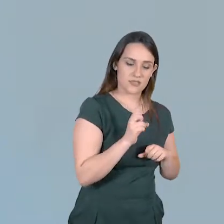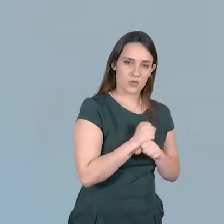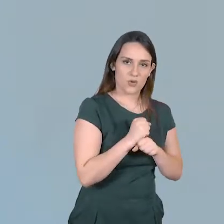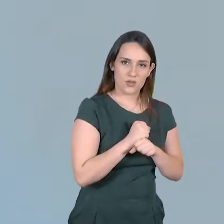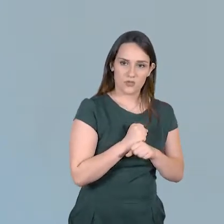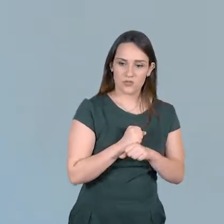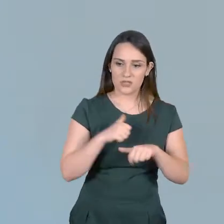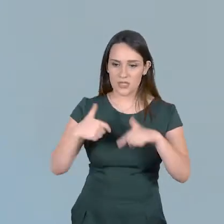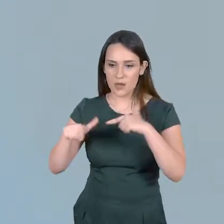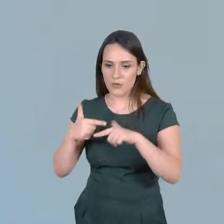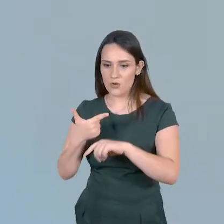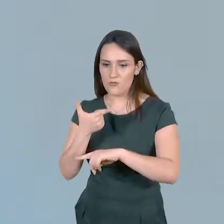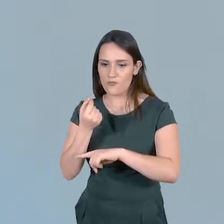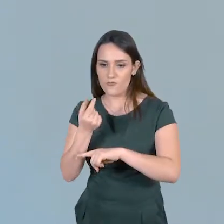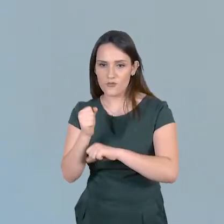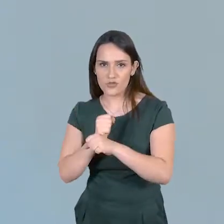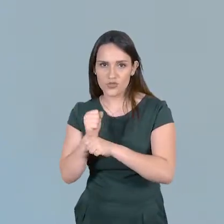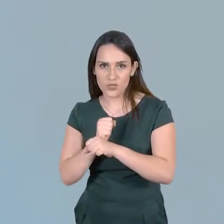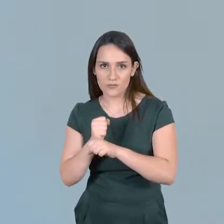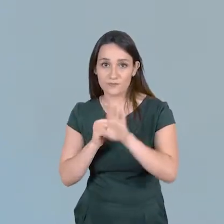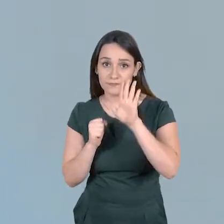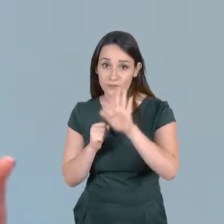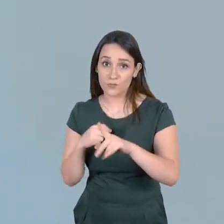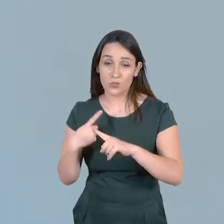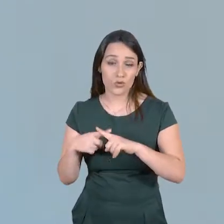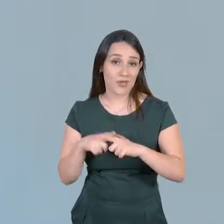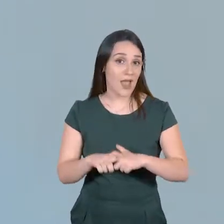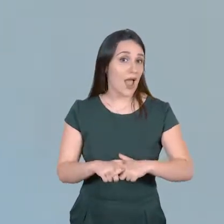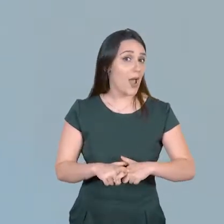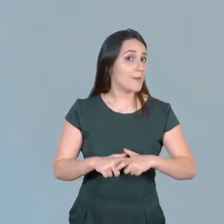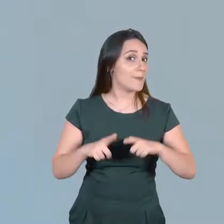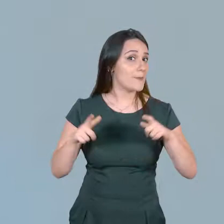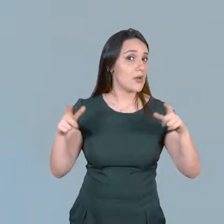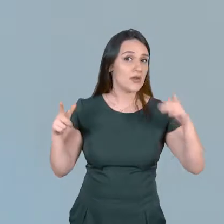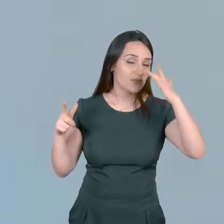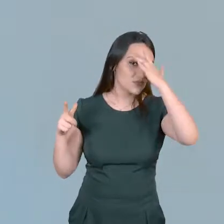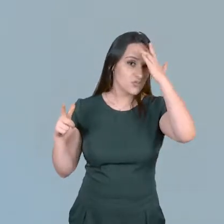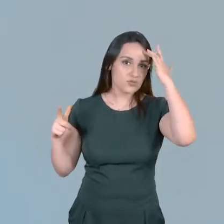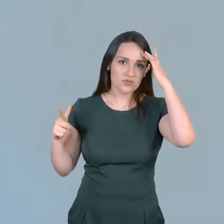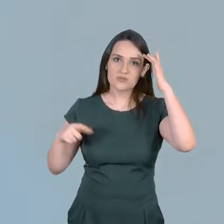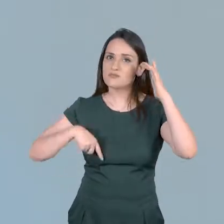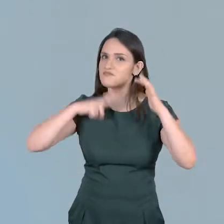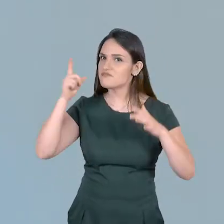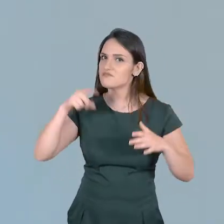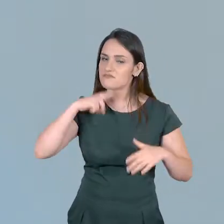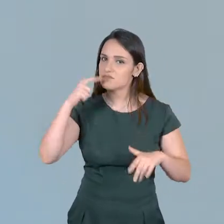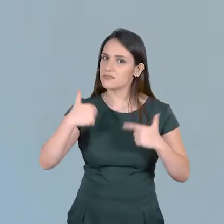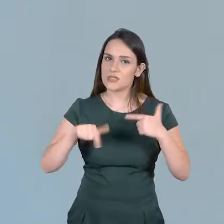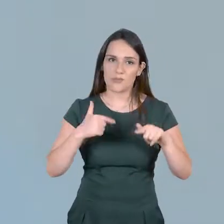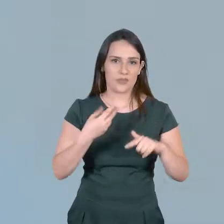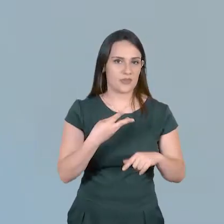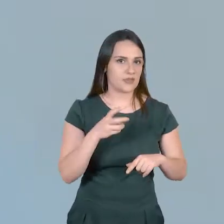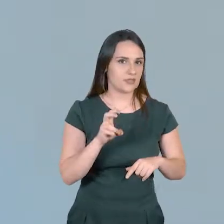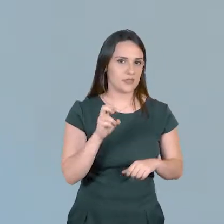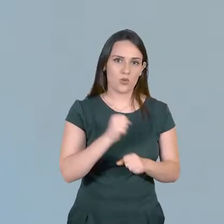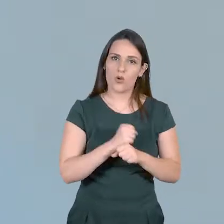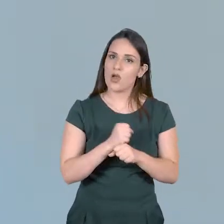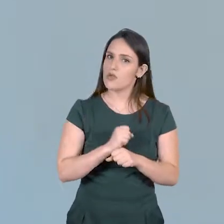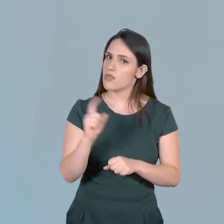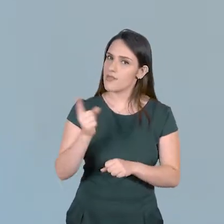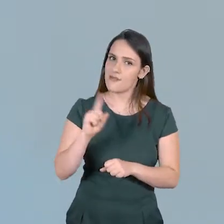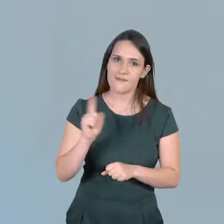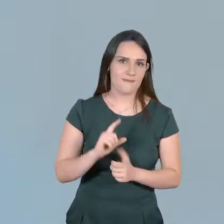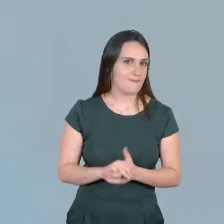anos. Isso porque a maioria dos brasileiros não consegue chegar nem aos 35 anos de contribuição. Então, é cerca